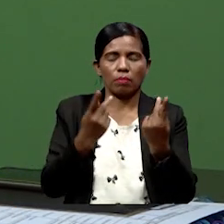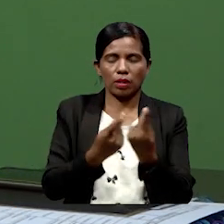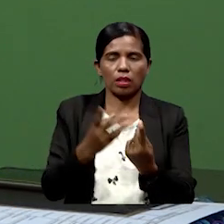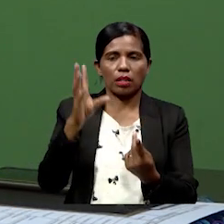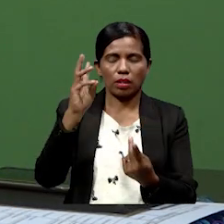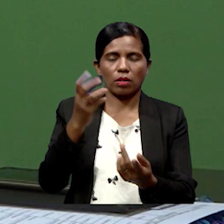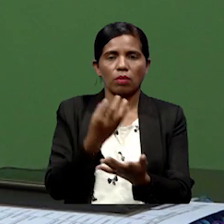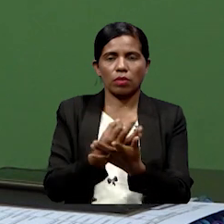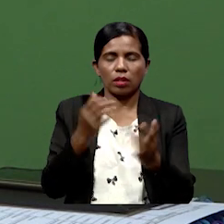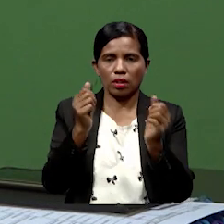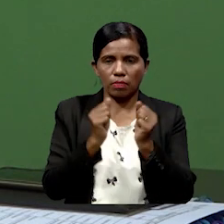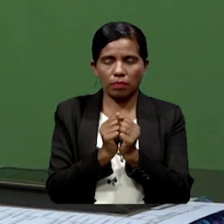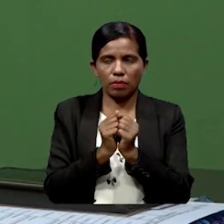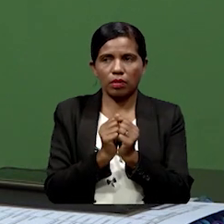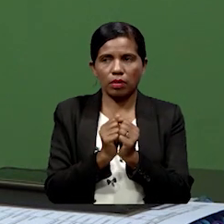total orçamento